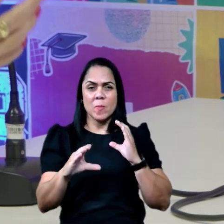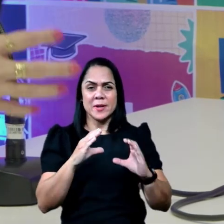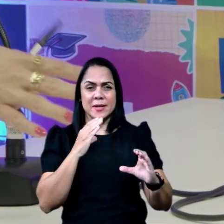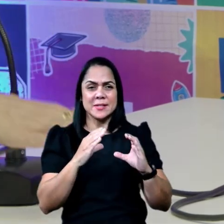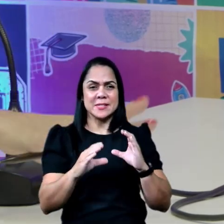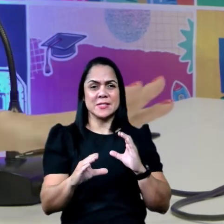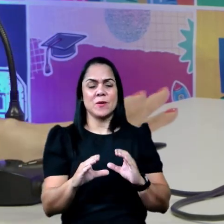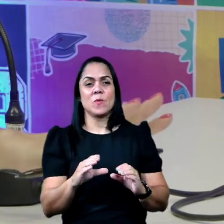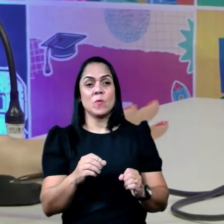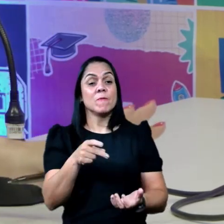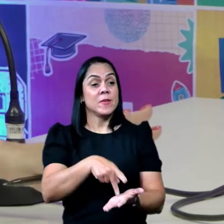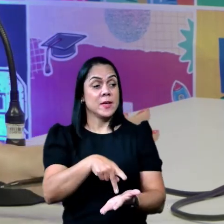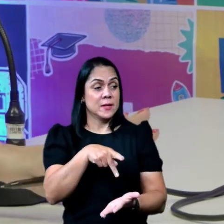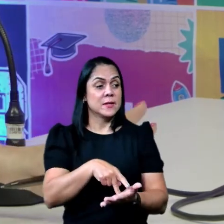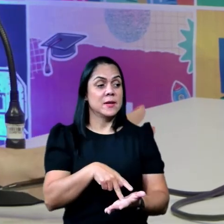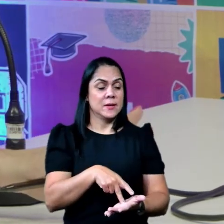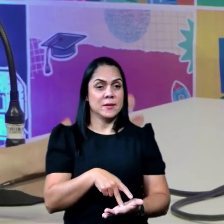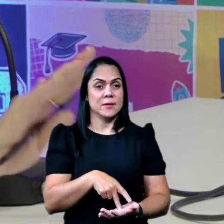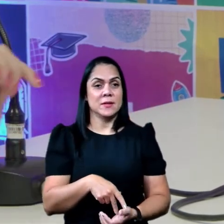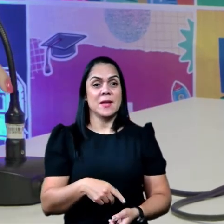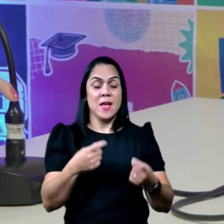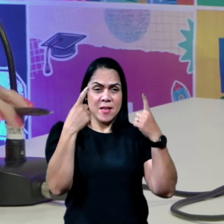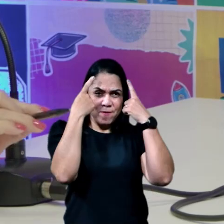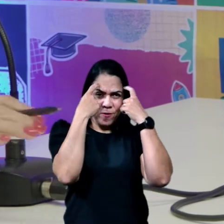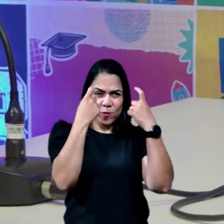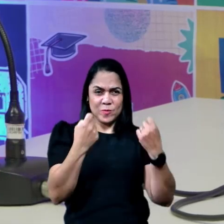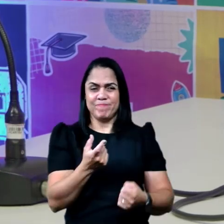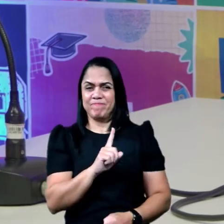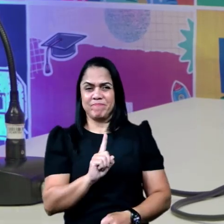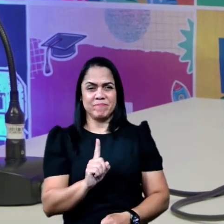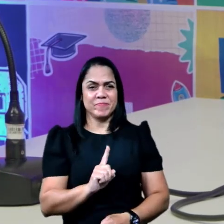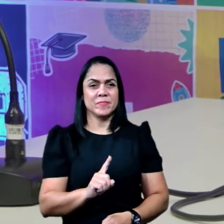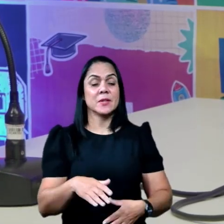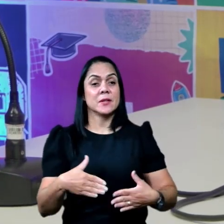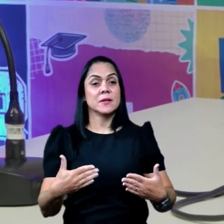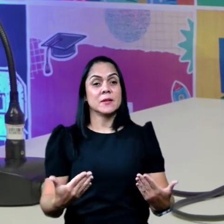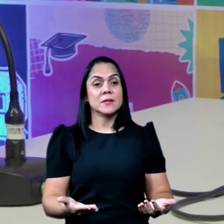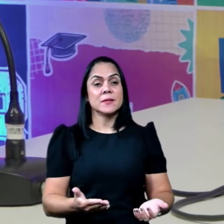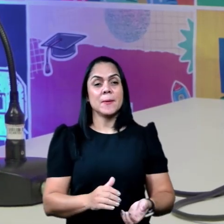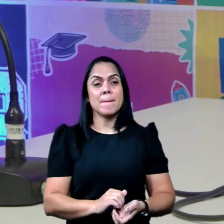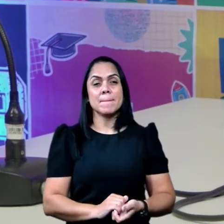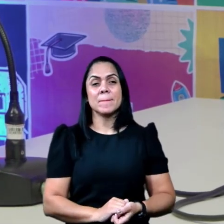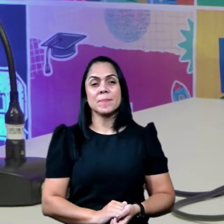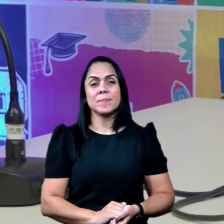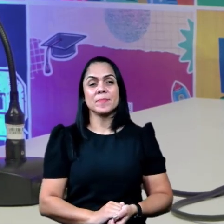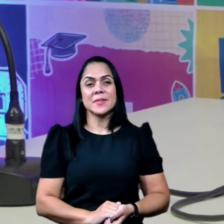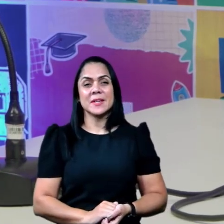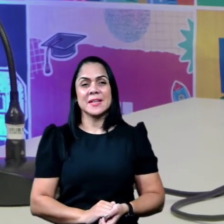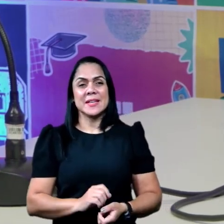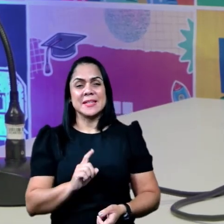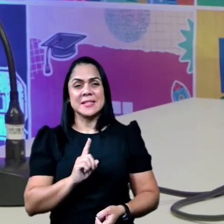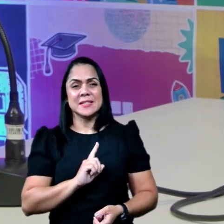para o colega: "Colega, não, Exato. não". E sem que isso também, né, gente, não dificulte aí uma relação